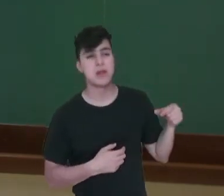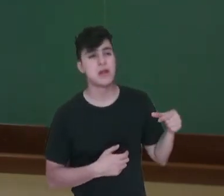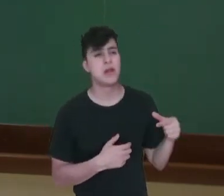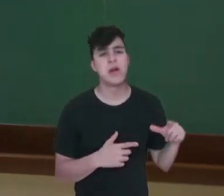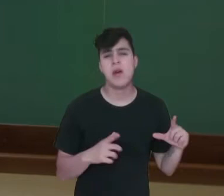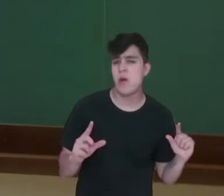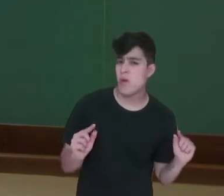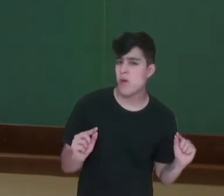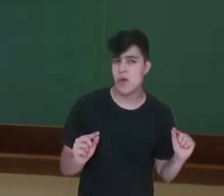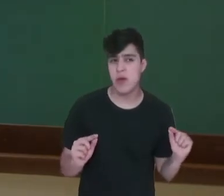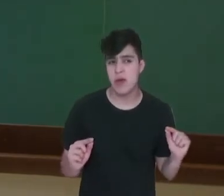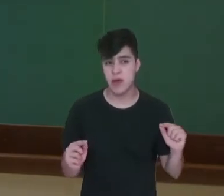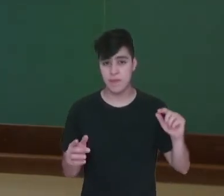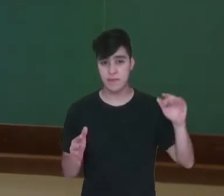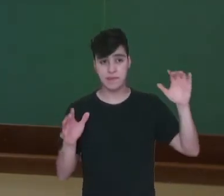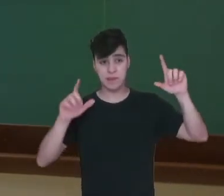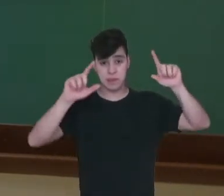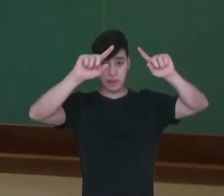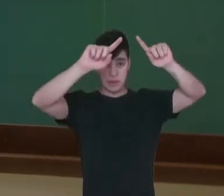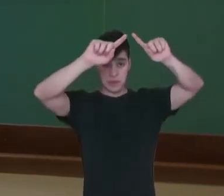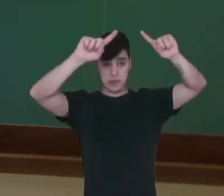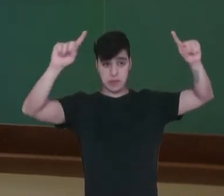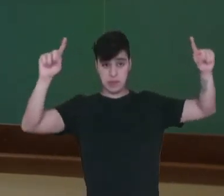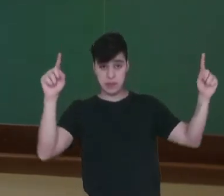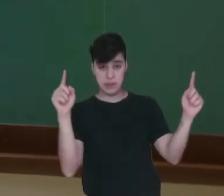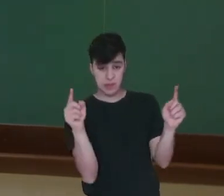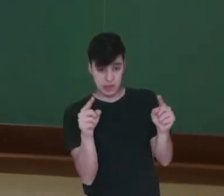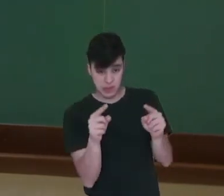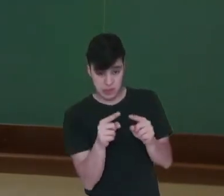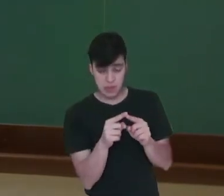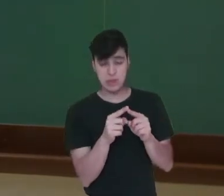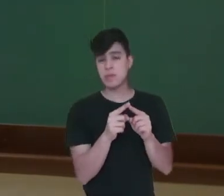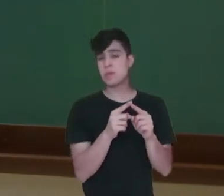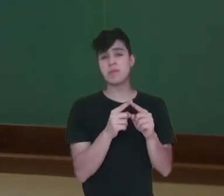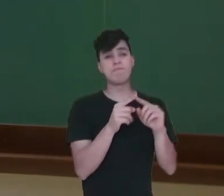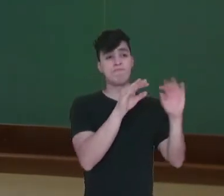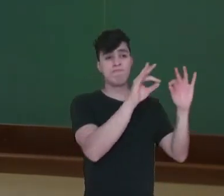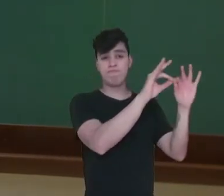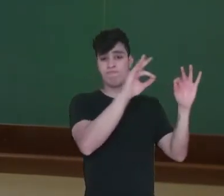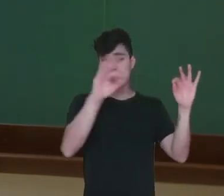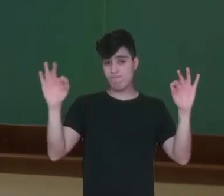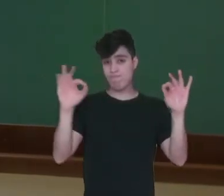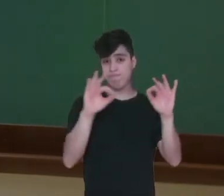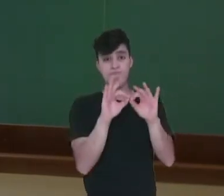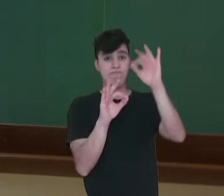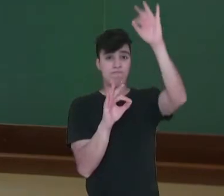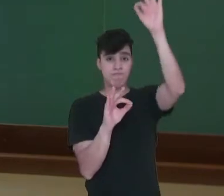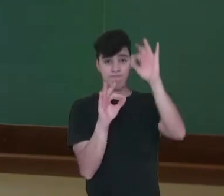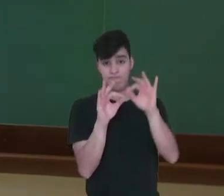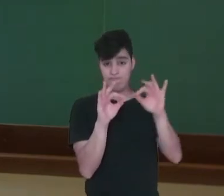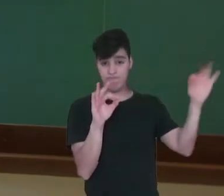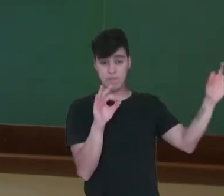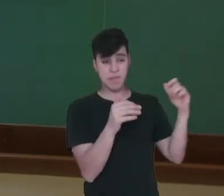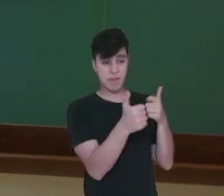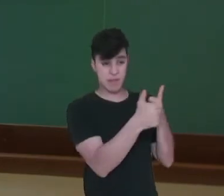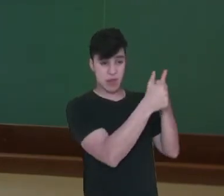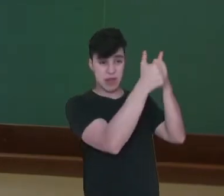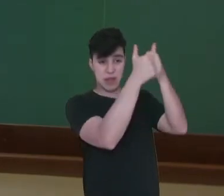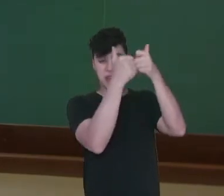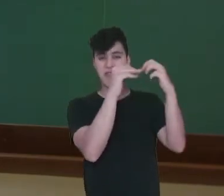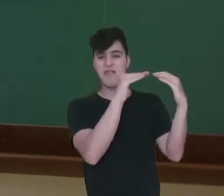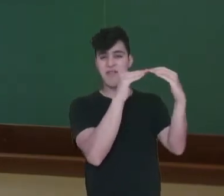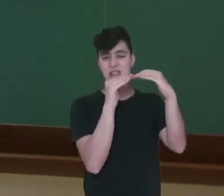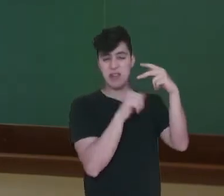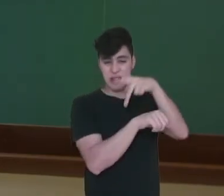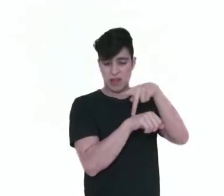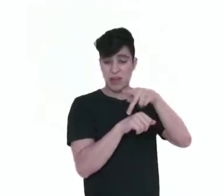A localização geográfica ali, ela na verdade se estende por países vizinhos, mas a parte que fica em território brasileiro